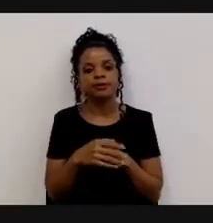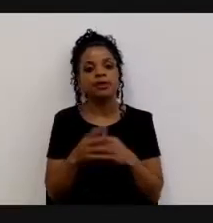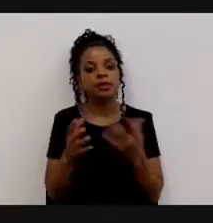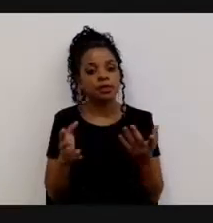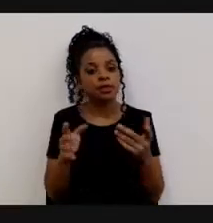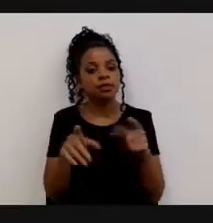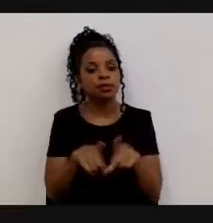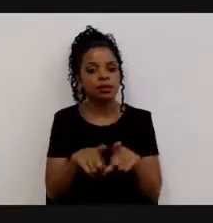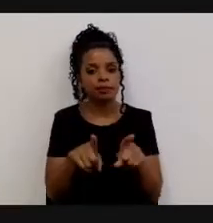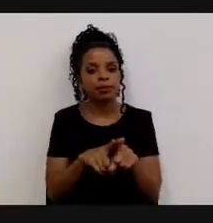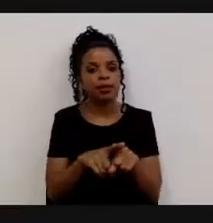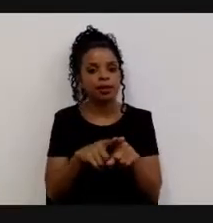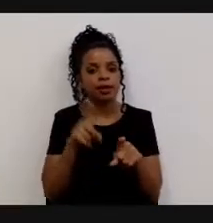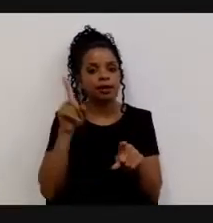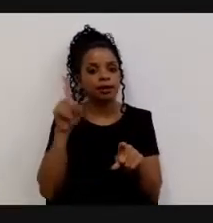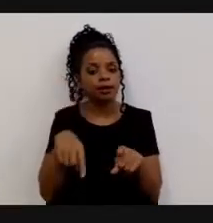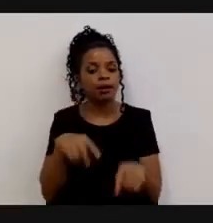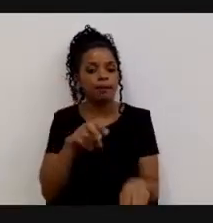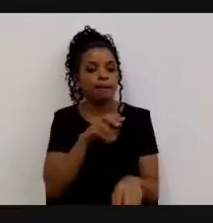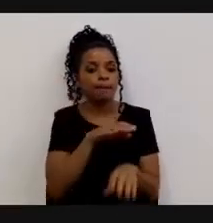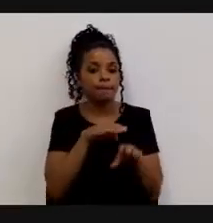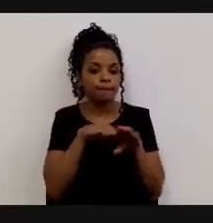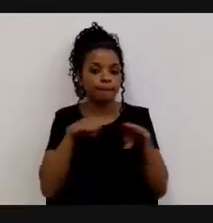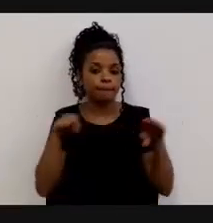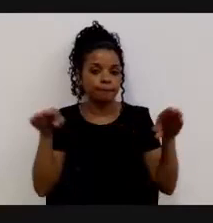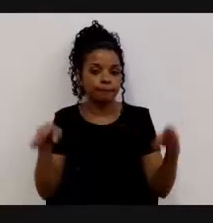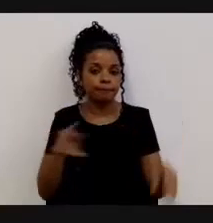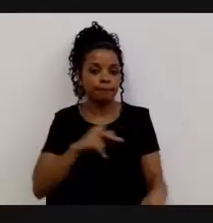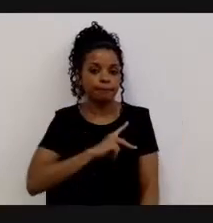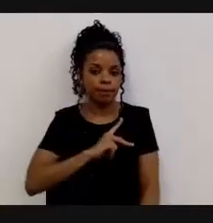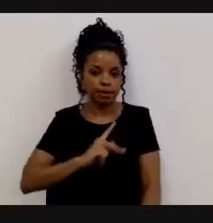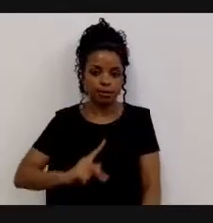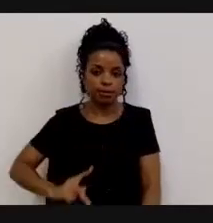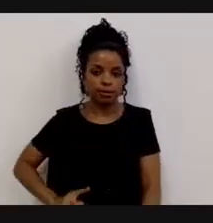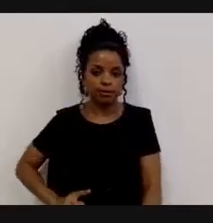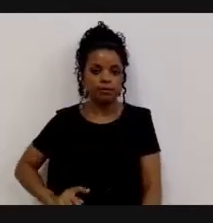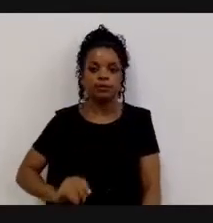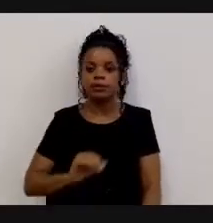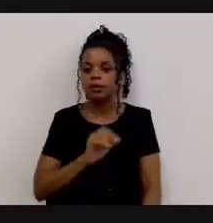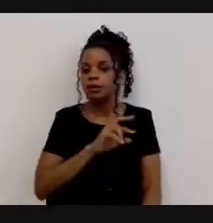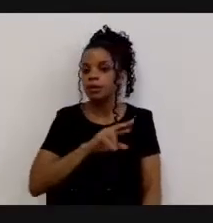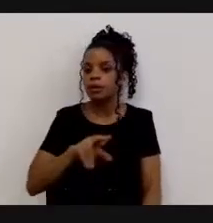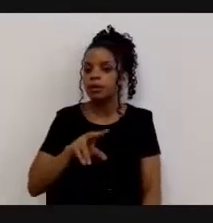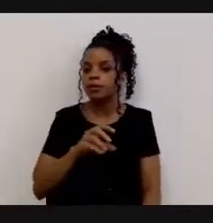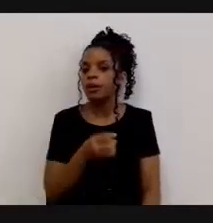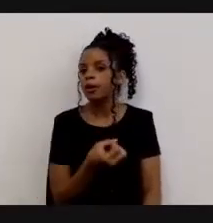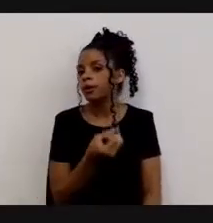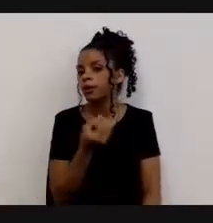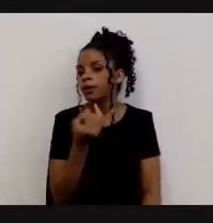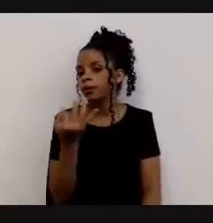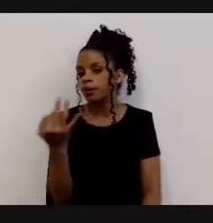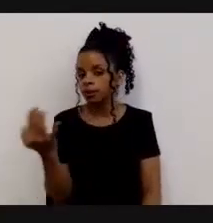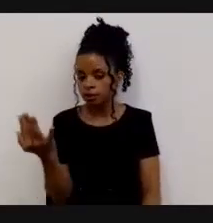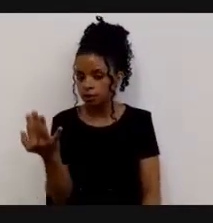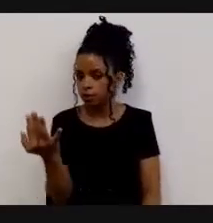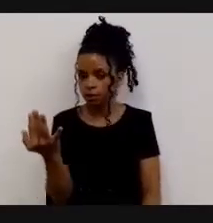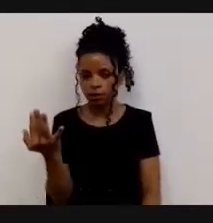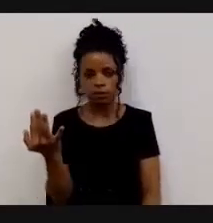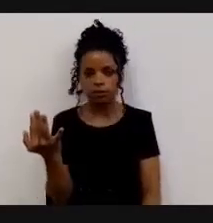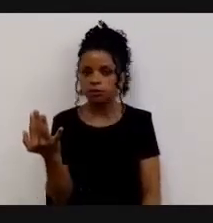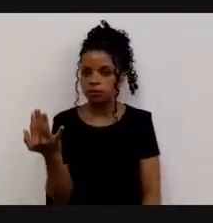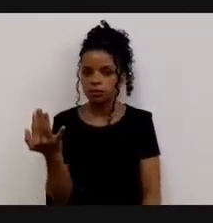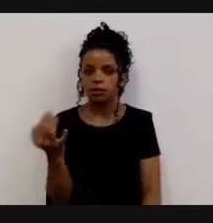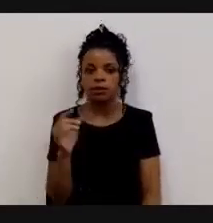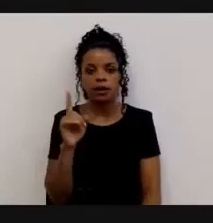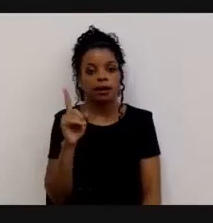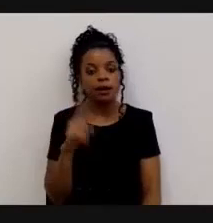de presidência, tá? Não é a questão de quantidade, é o cargo que elas